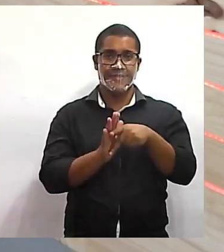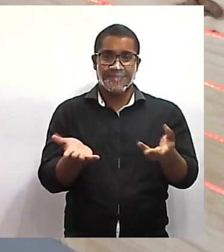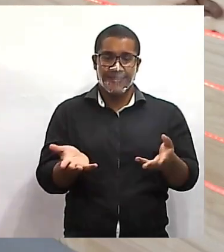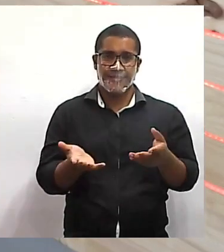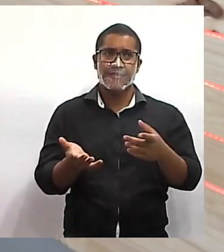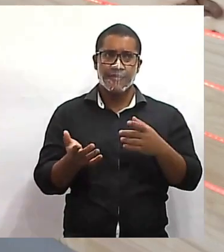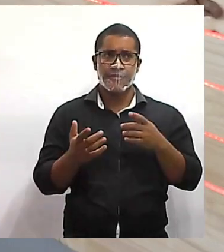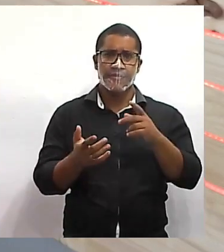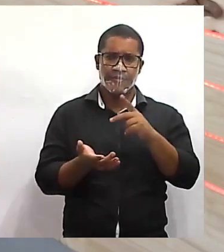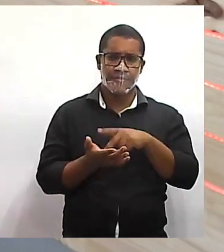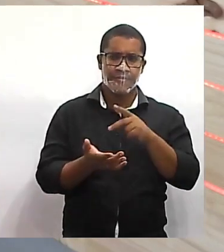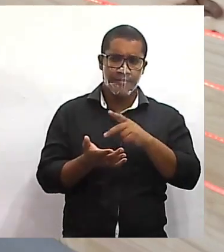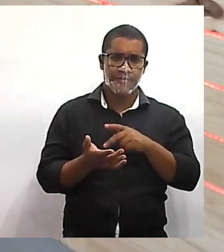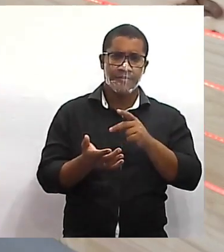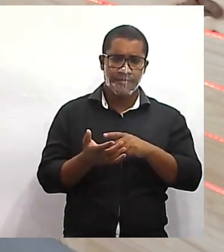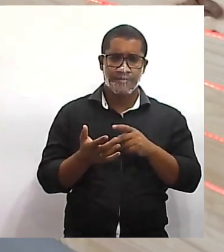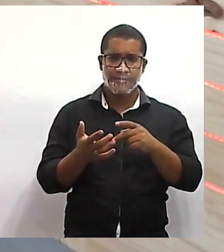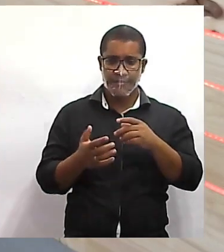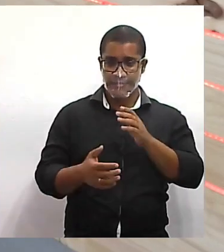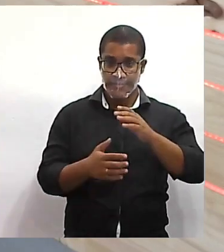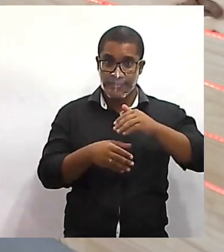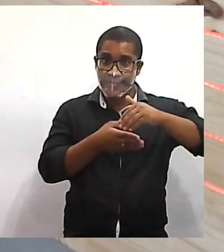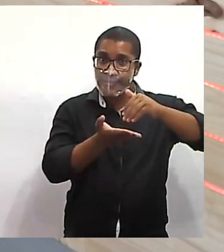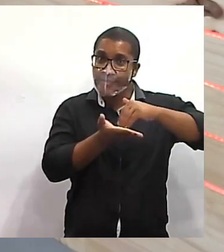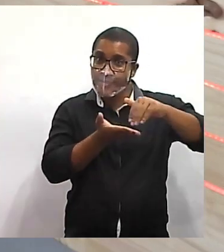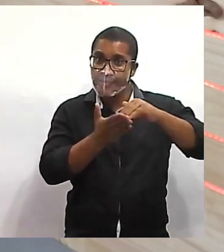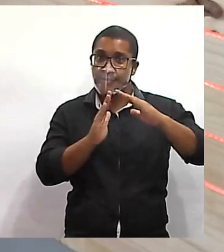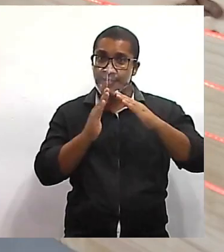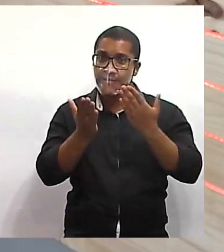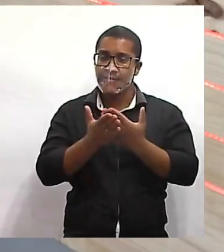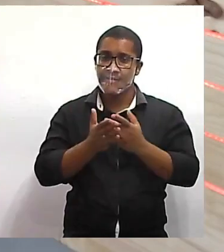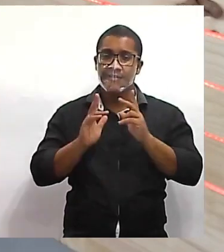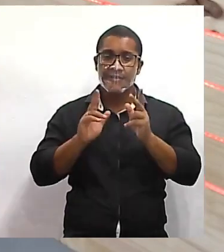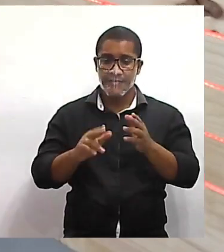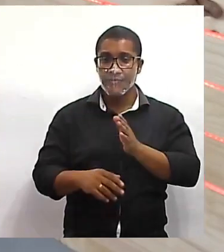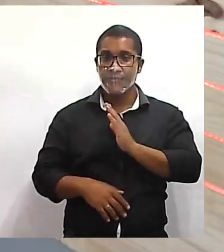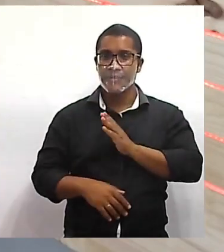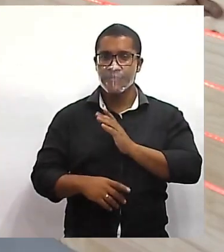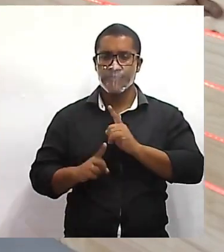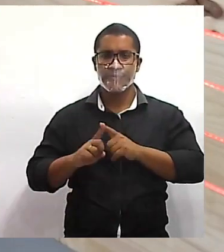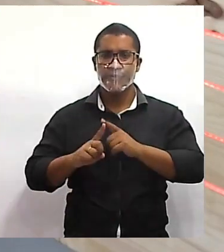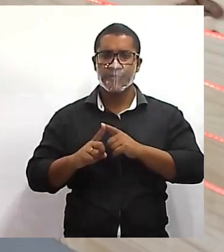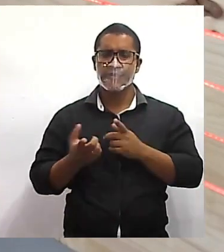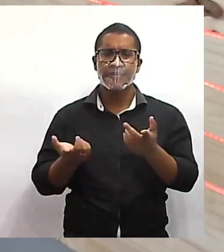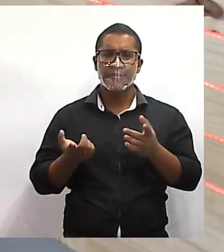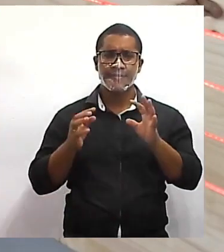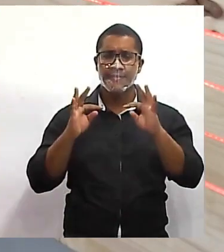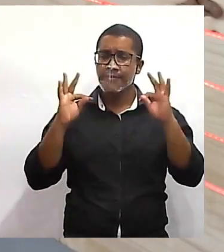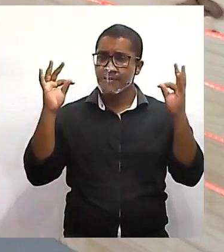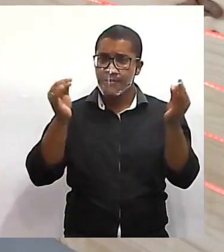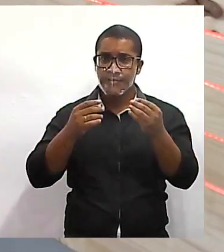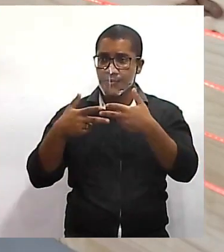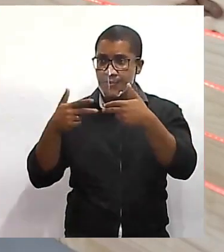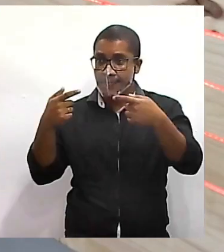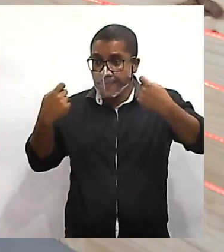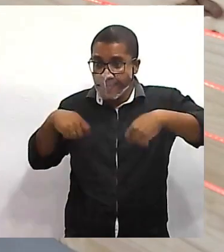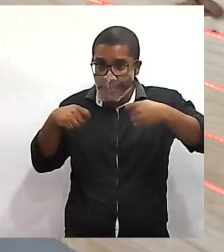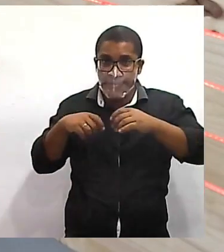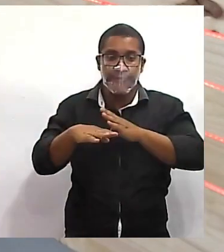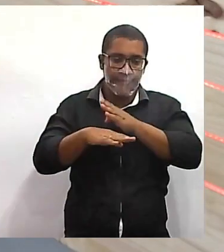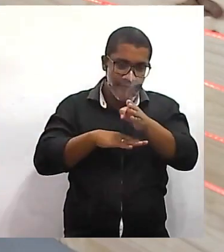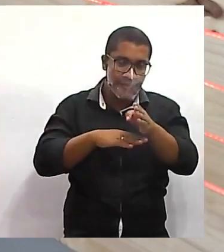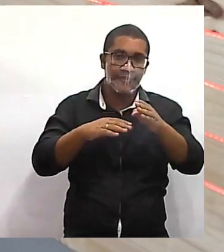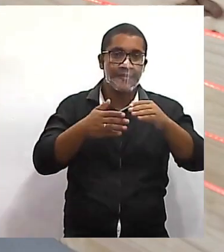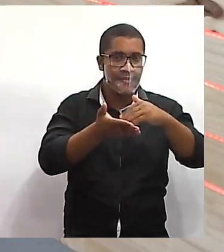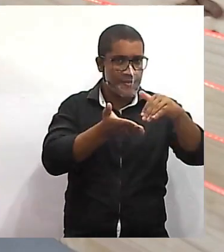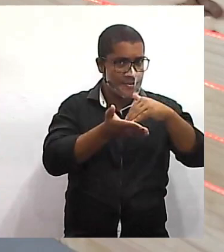analogia, né, essa relação. A secretaria escolar, ela é esse coração da escola, porque todas as demandas perpassam pela